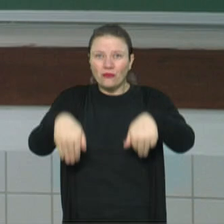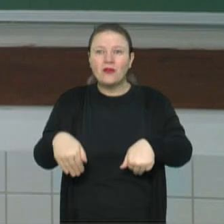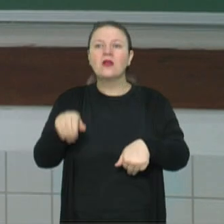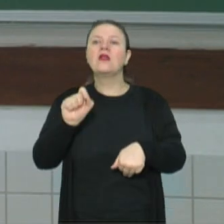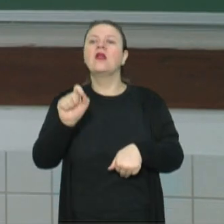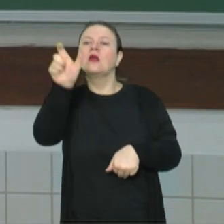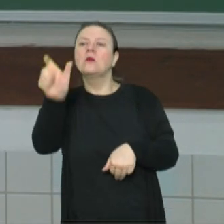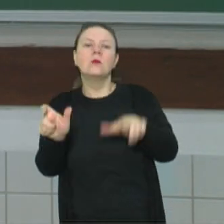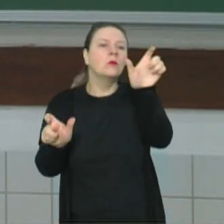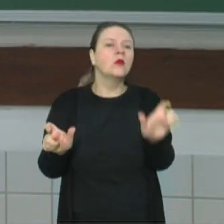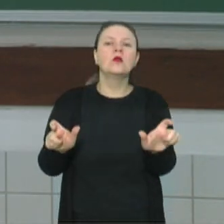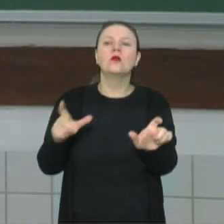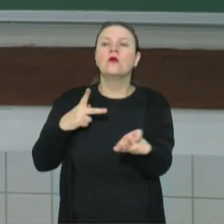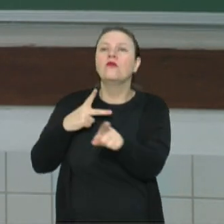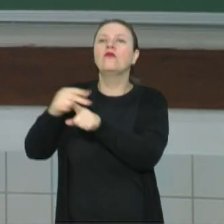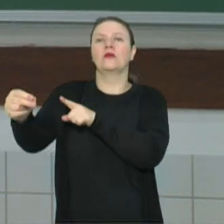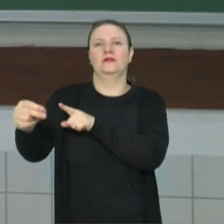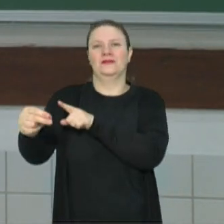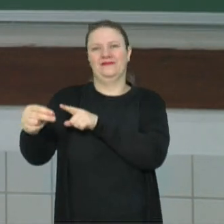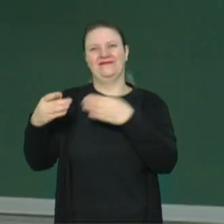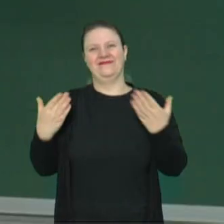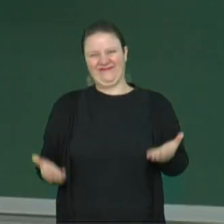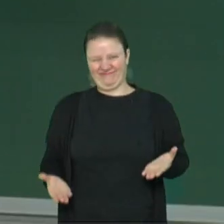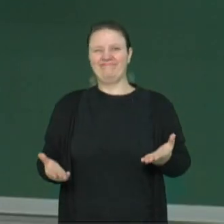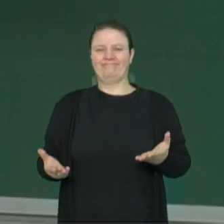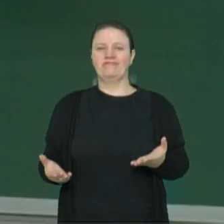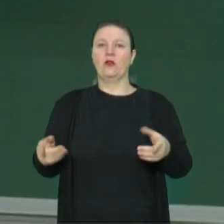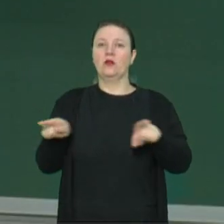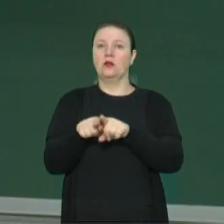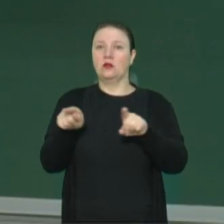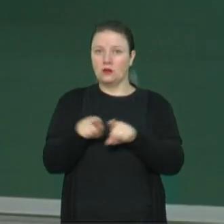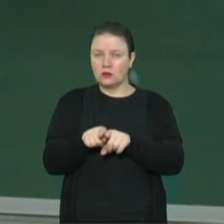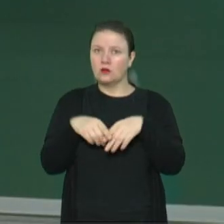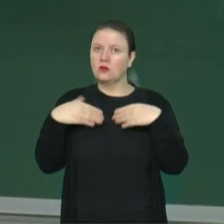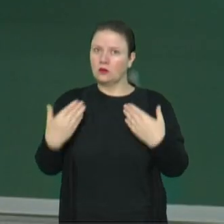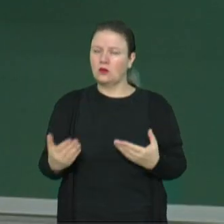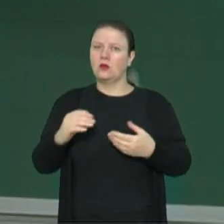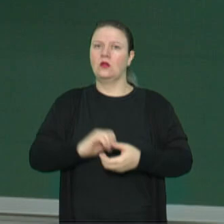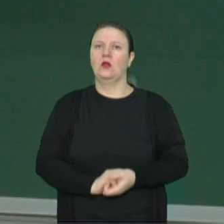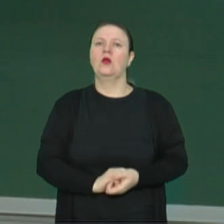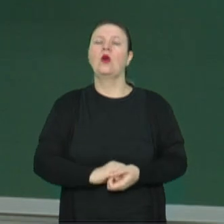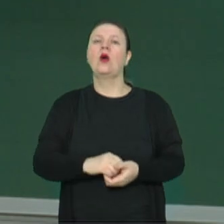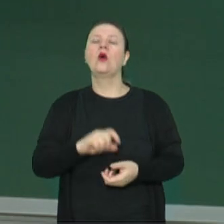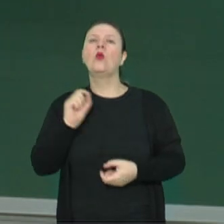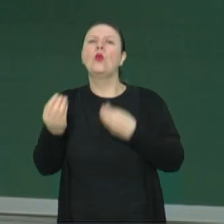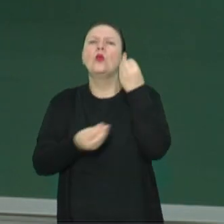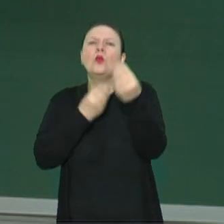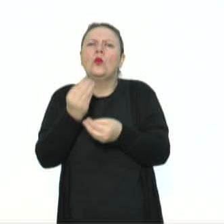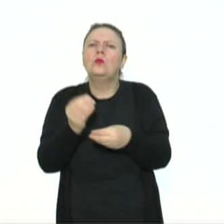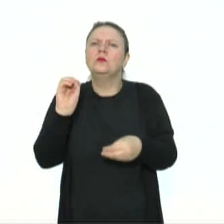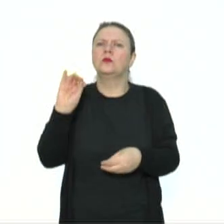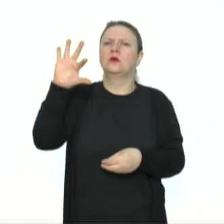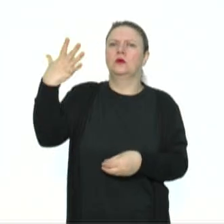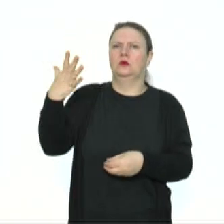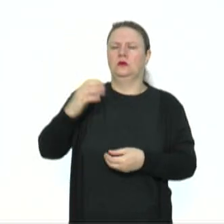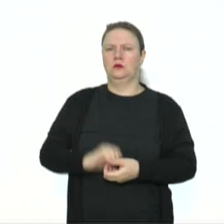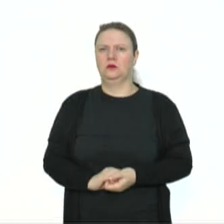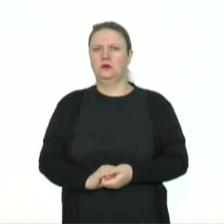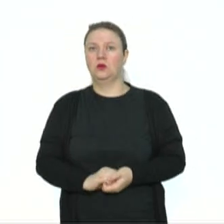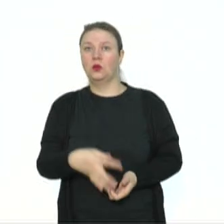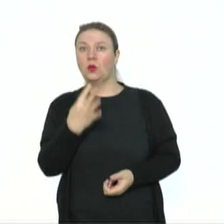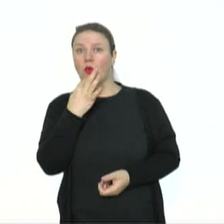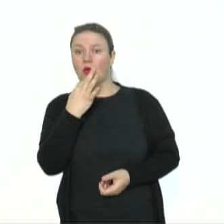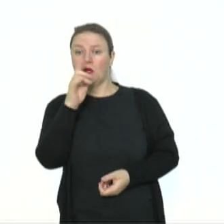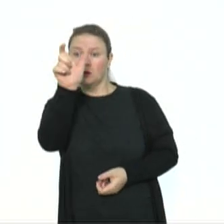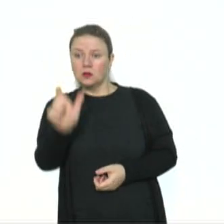quem é o vencedor. Então tem situações aqui para acontecer o vencedor, né? Como que acontece, que nós vamos conhecer esse